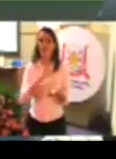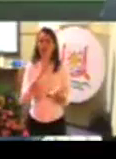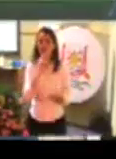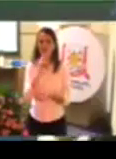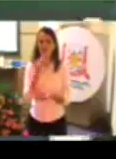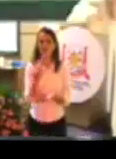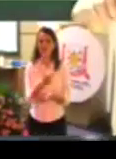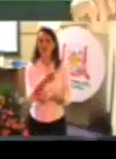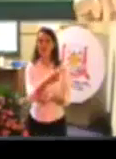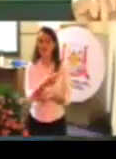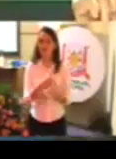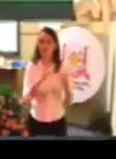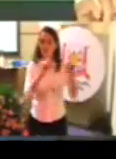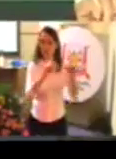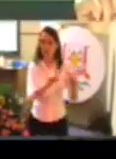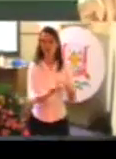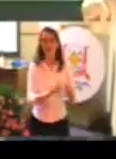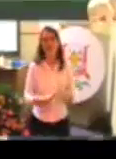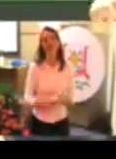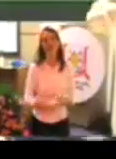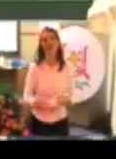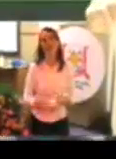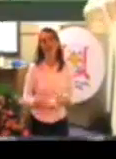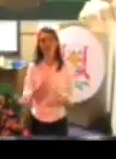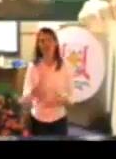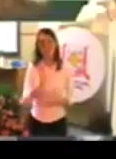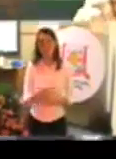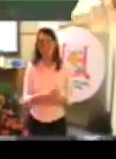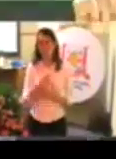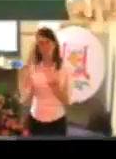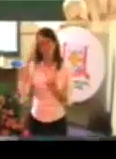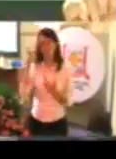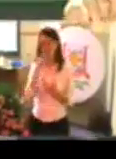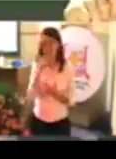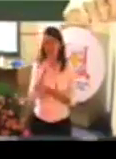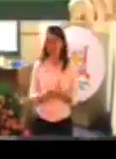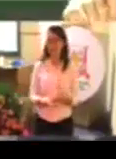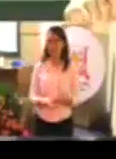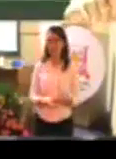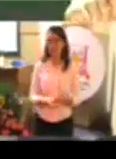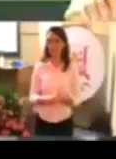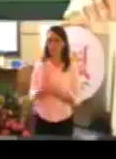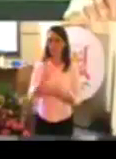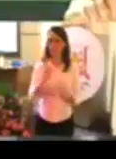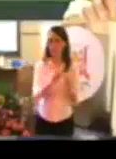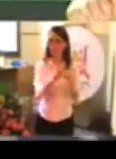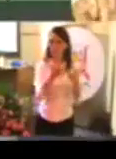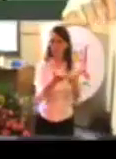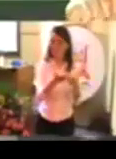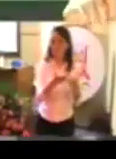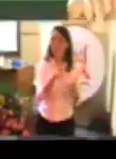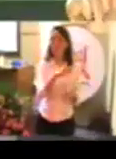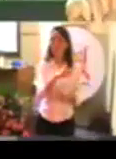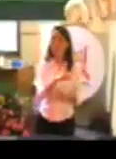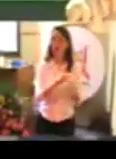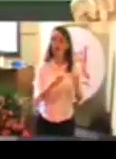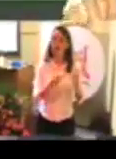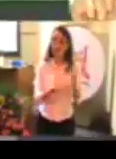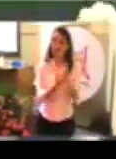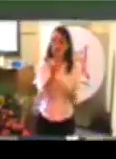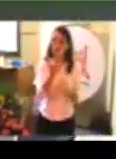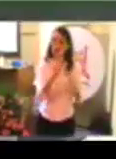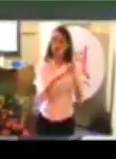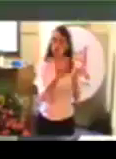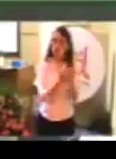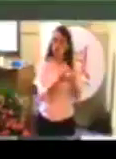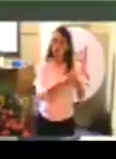agora. Mas a Câmara, muito obrigado. A Câmara Municipal criou a escola do Legislativo lá o